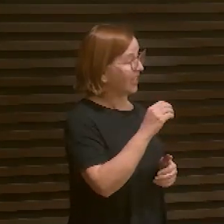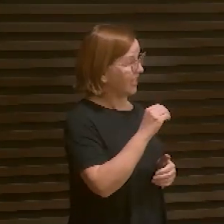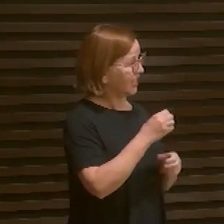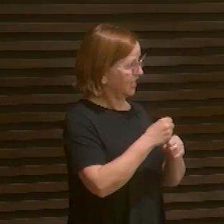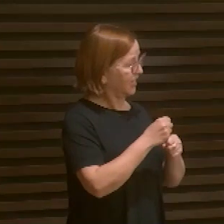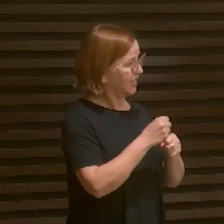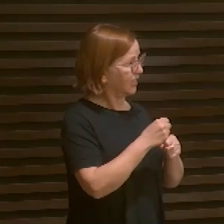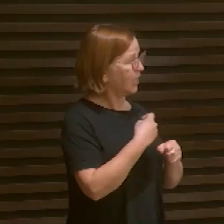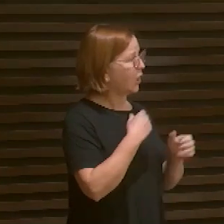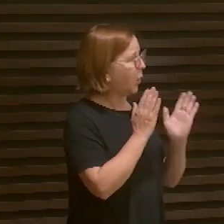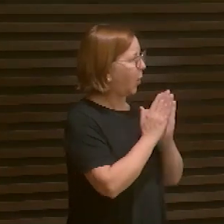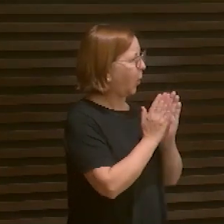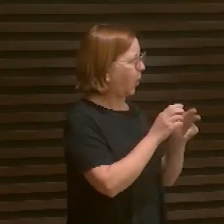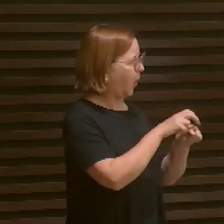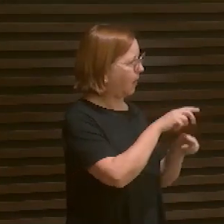oro por você.